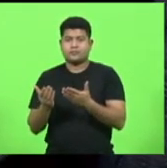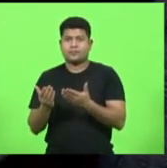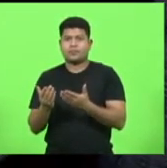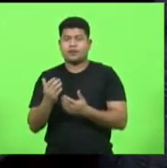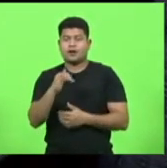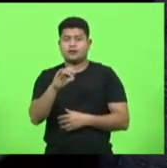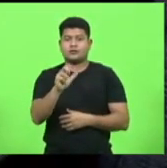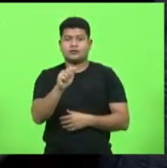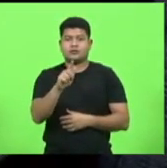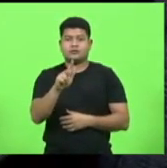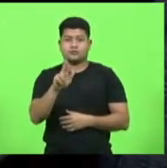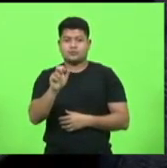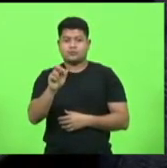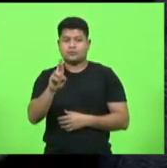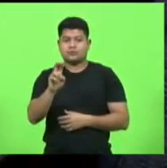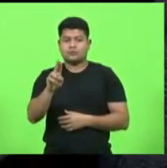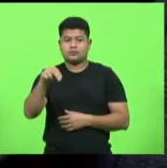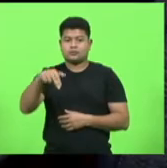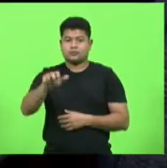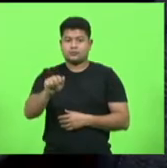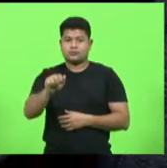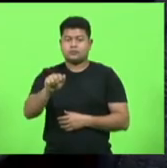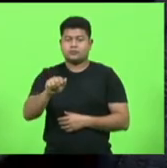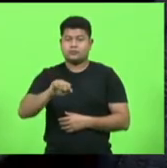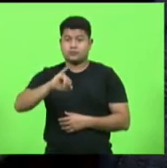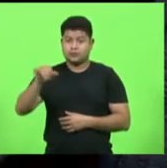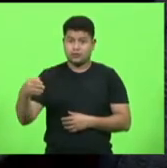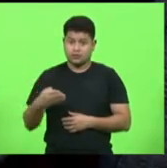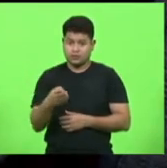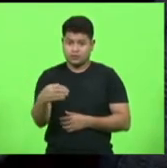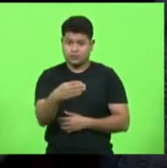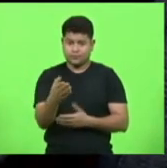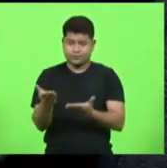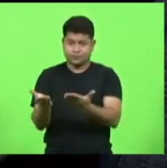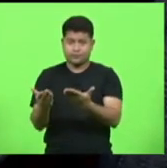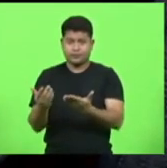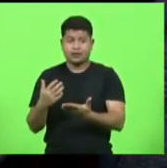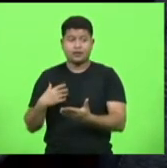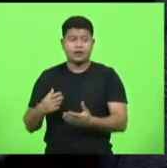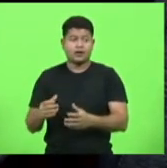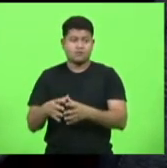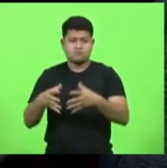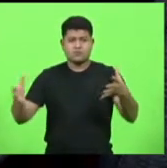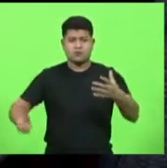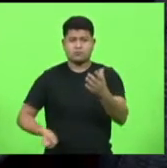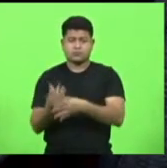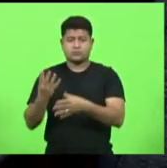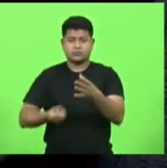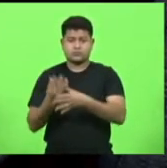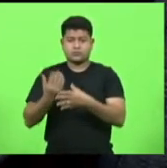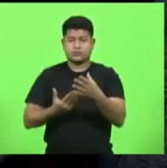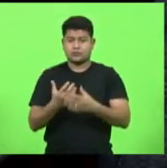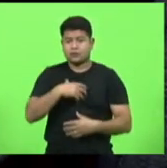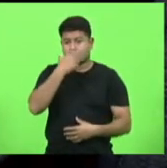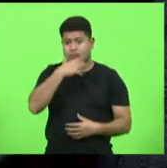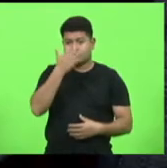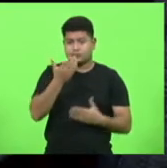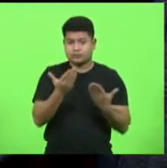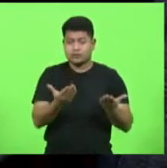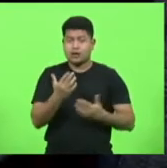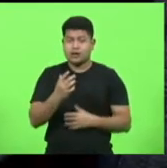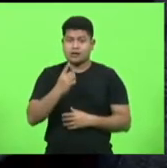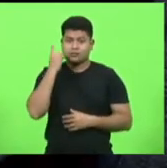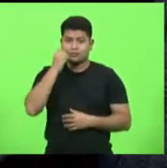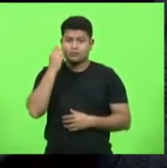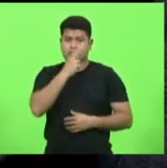município que detém a maior área plantada e a maior produção de frutas. Portanto, o deputado Ulisses Gabriel, ao